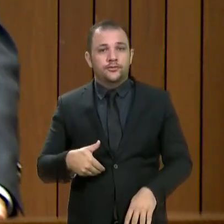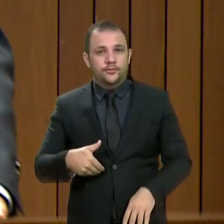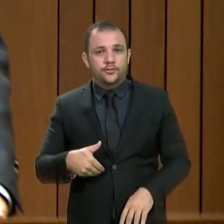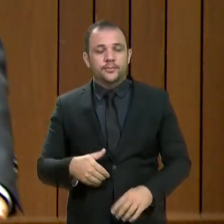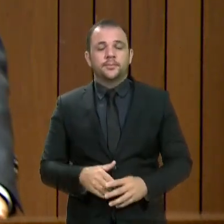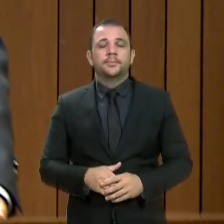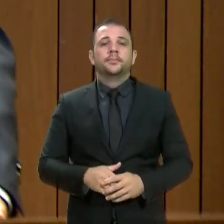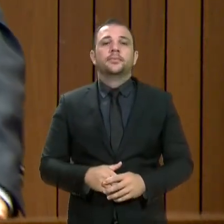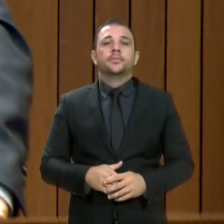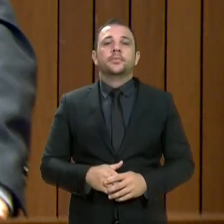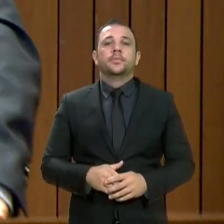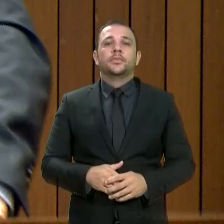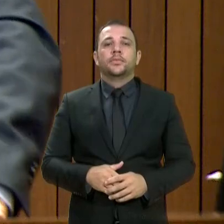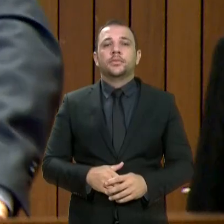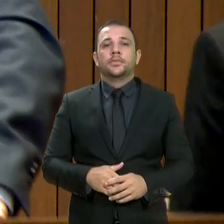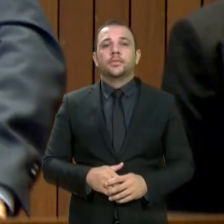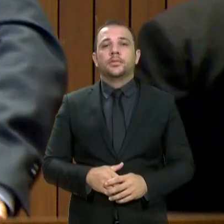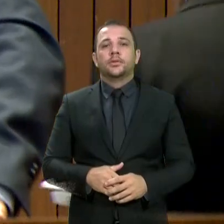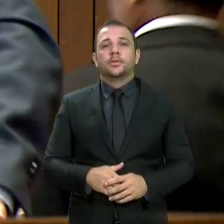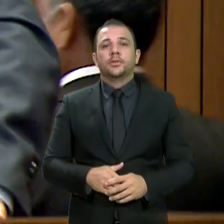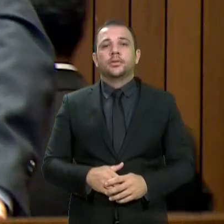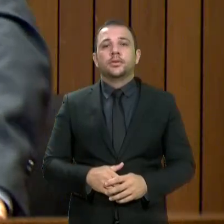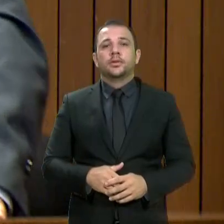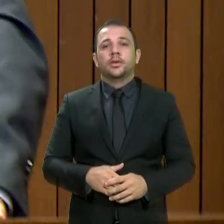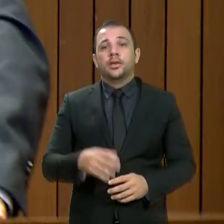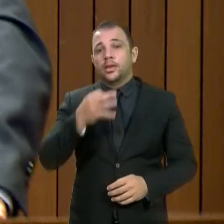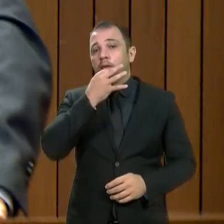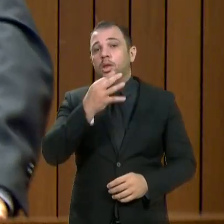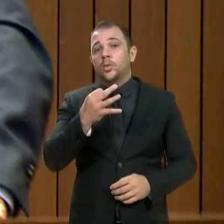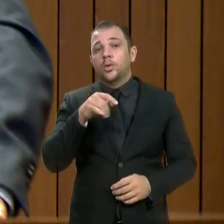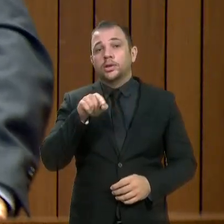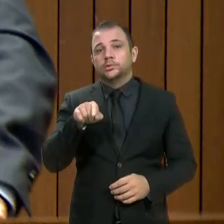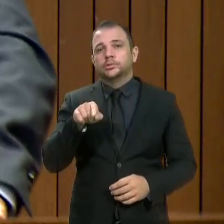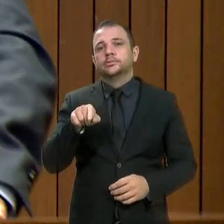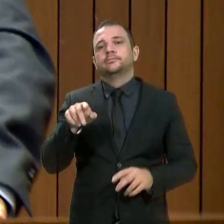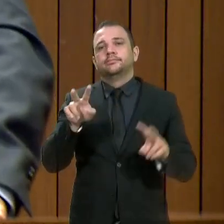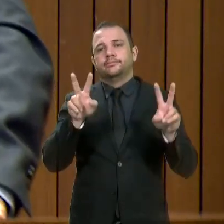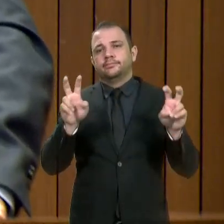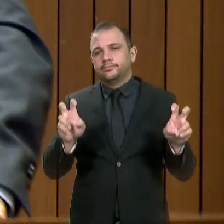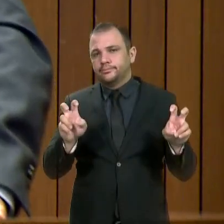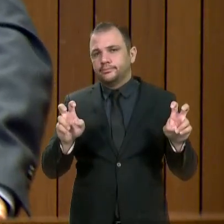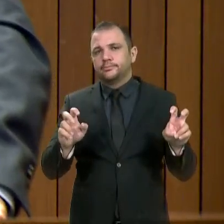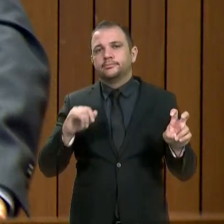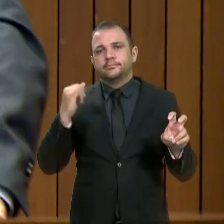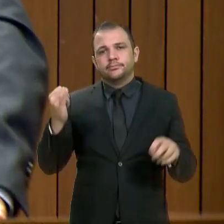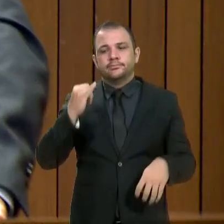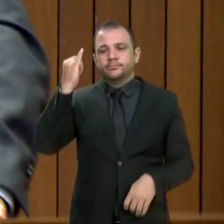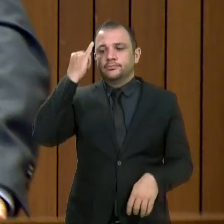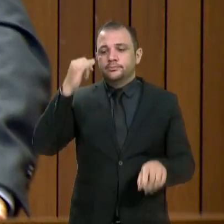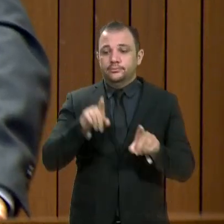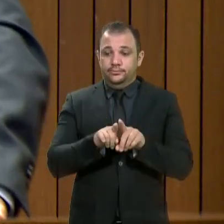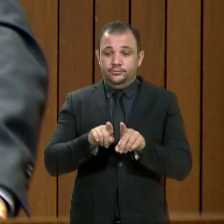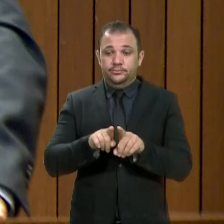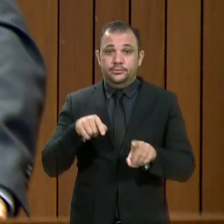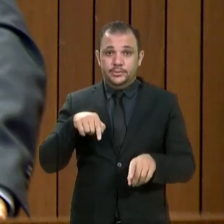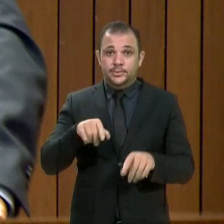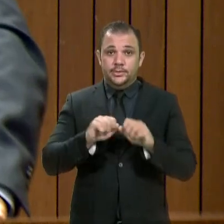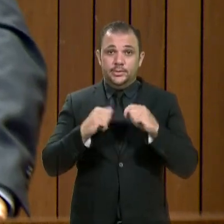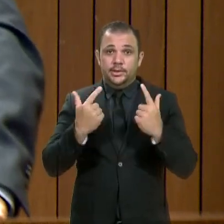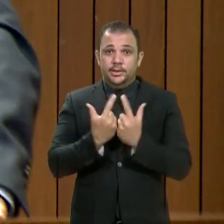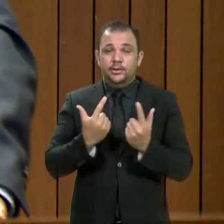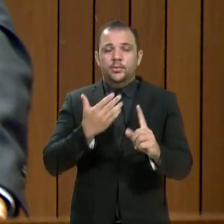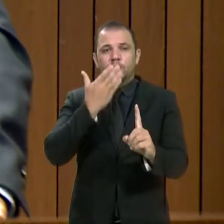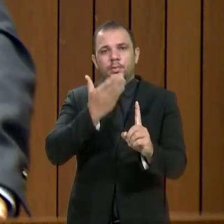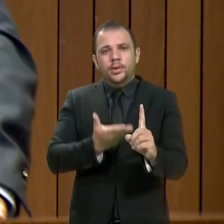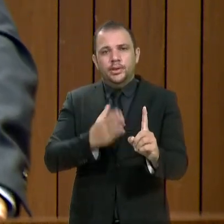de uma felicidade muito grande o tema e também a homenagem que essa casa presta especialmente